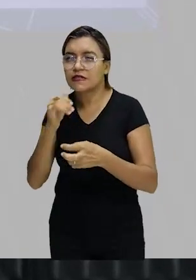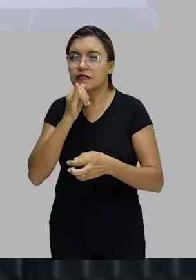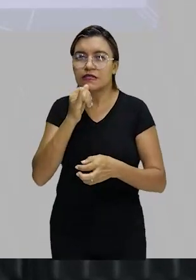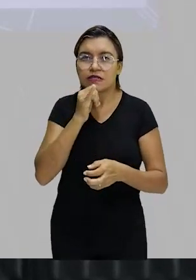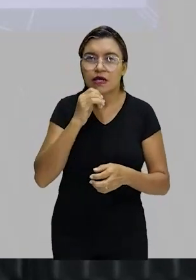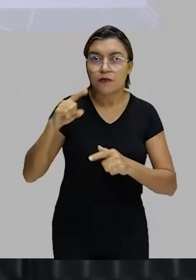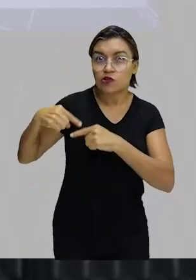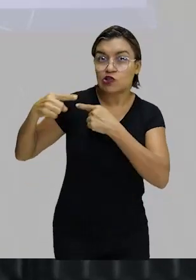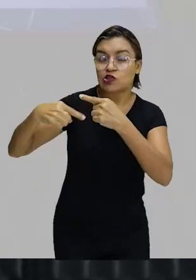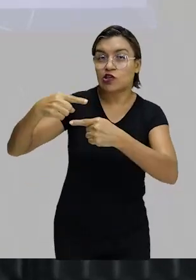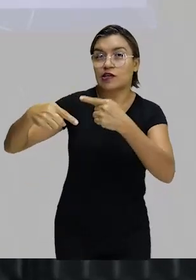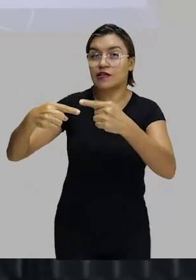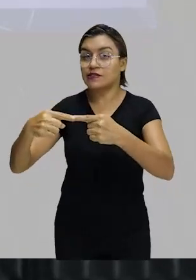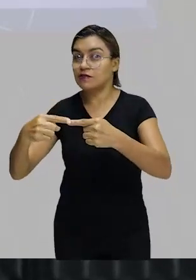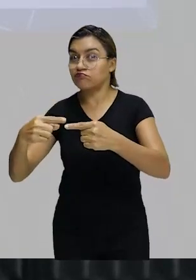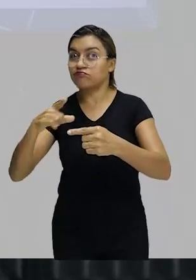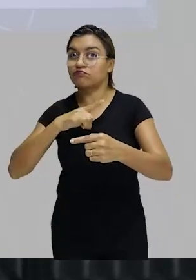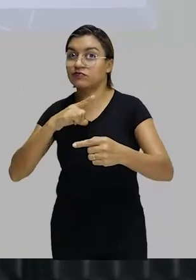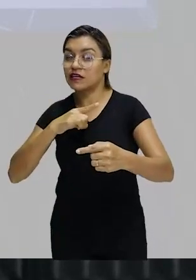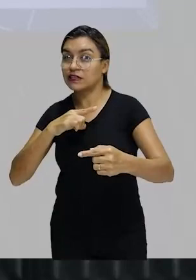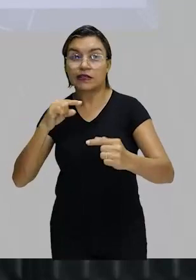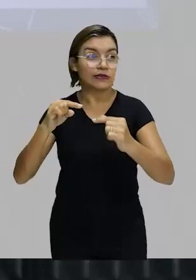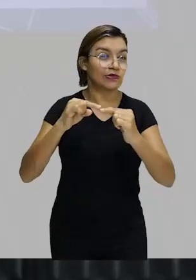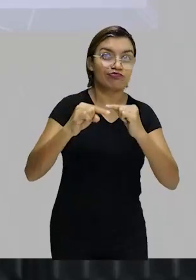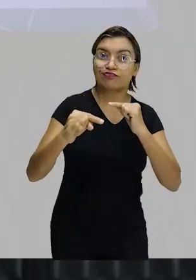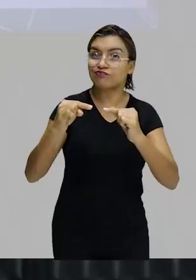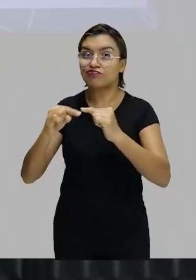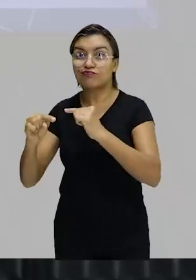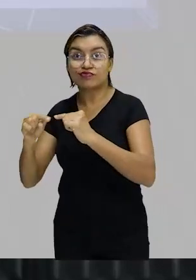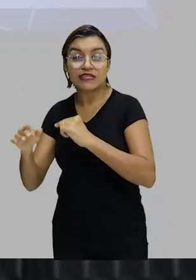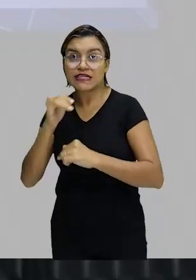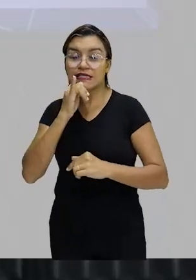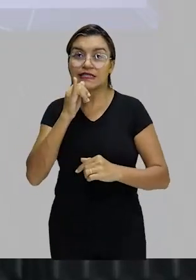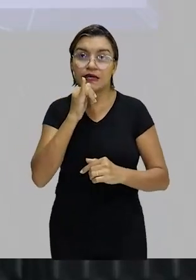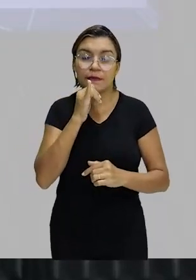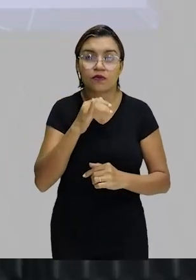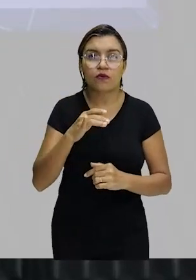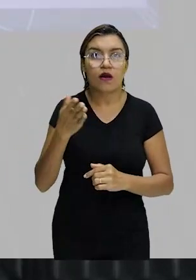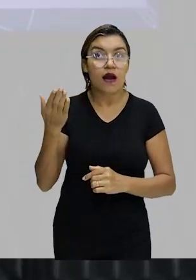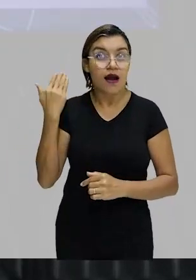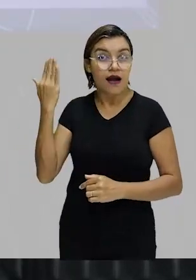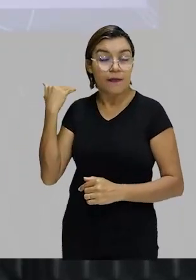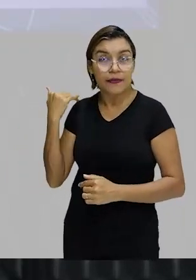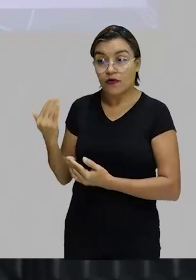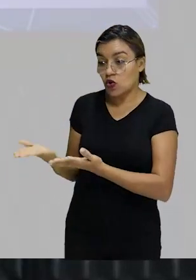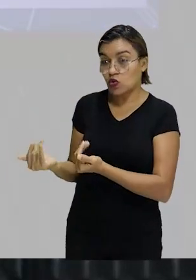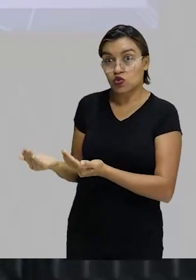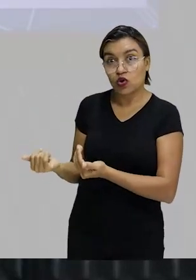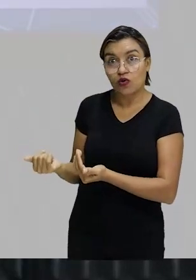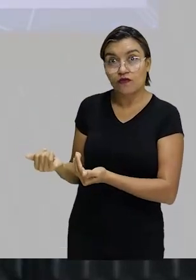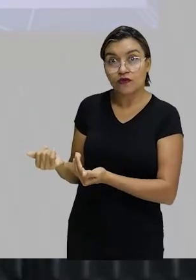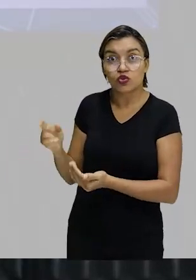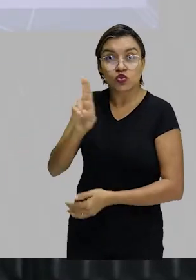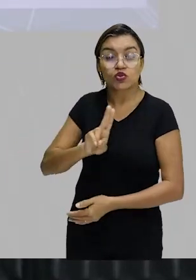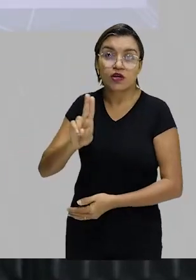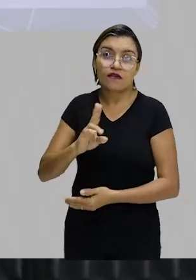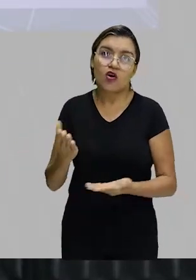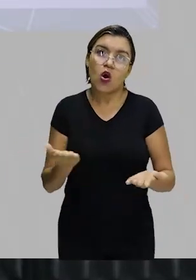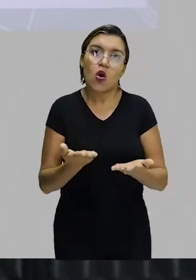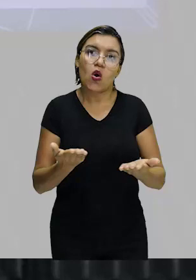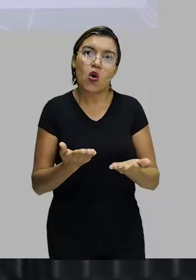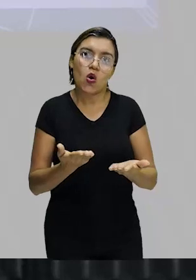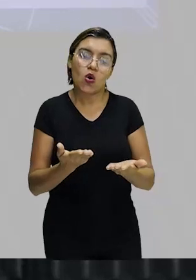Certas gírias que uma geração anterior à de vocês, os jovens, utilizavam, hoje em dia são consideradas